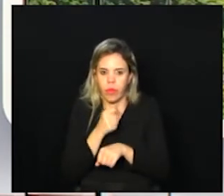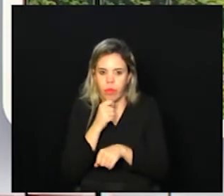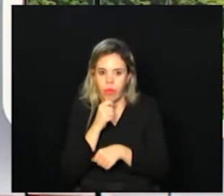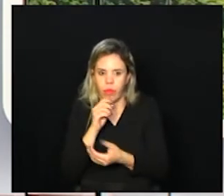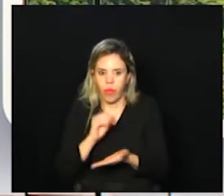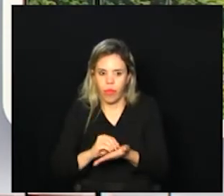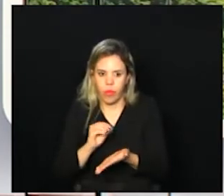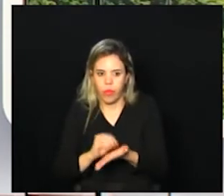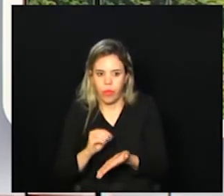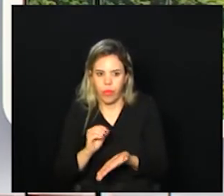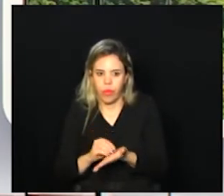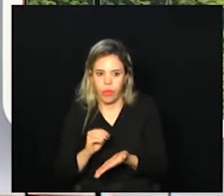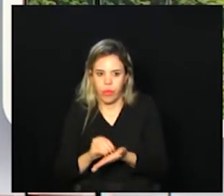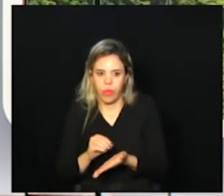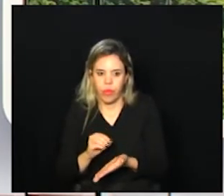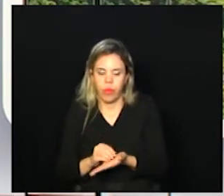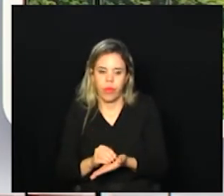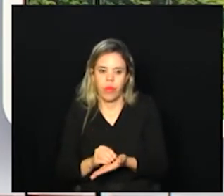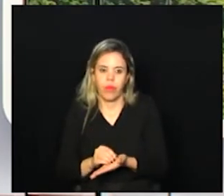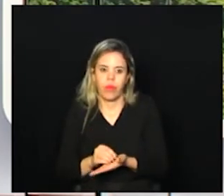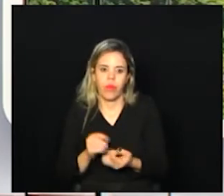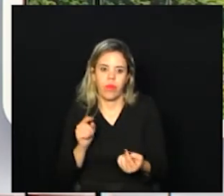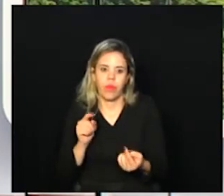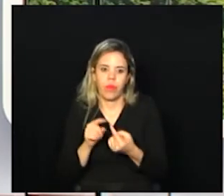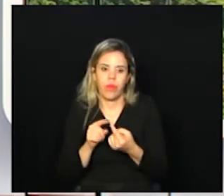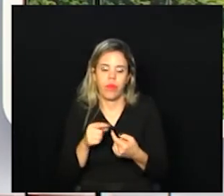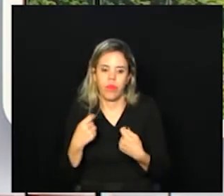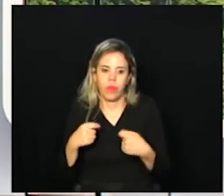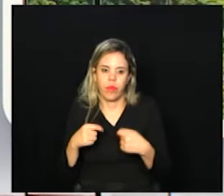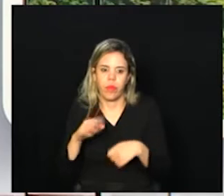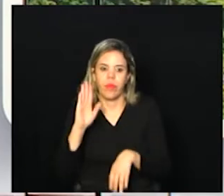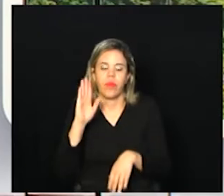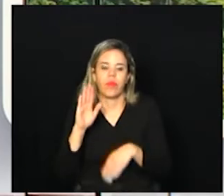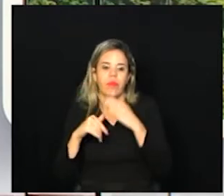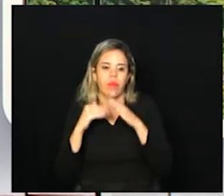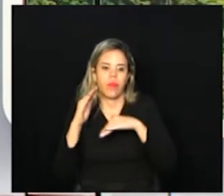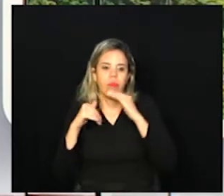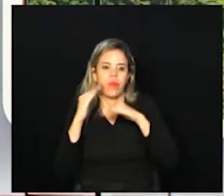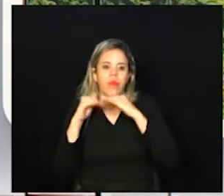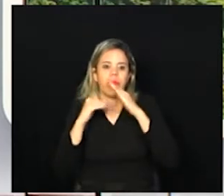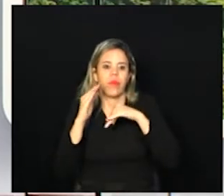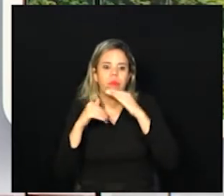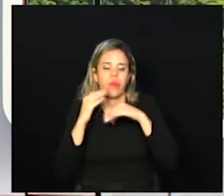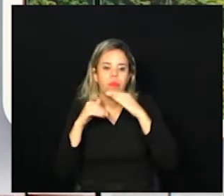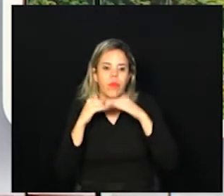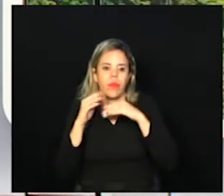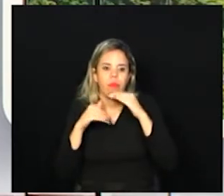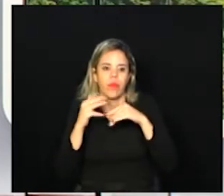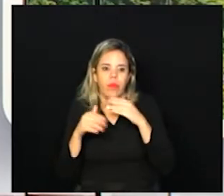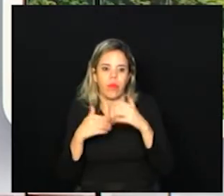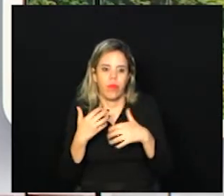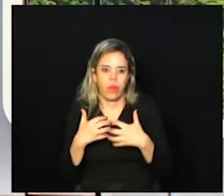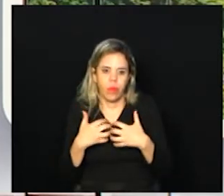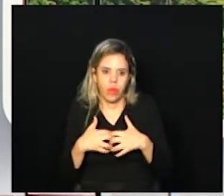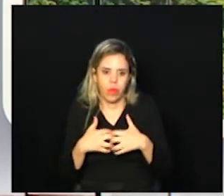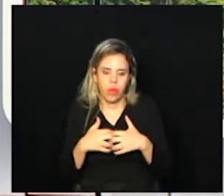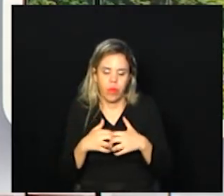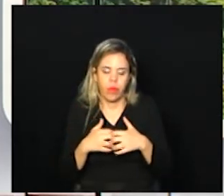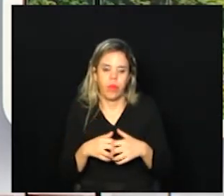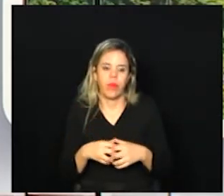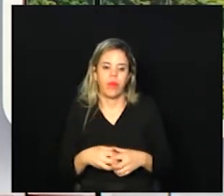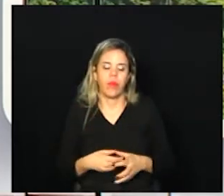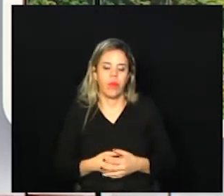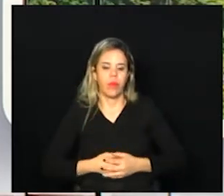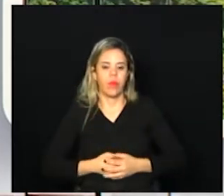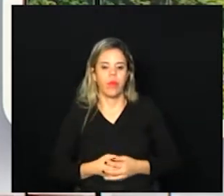ainda não está a gente precisa ainda colocar o negócio, ainda está germinando,